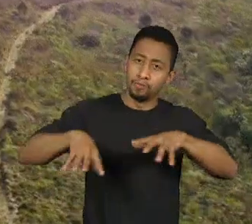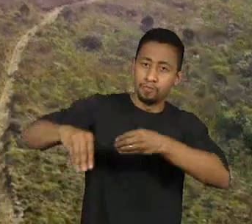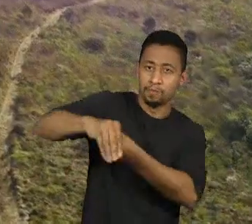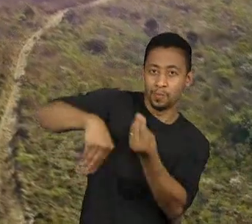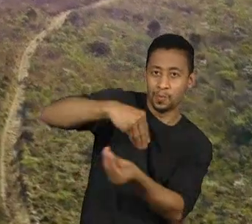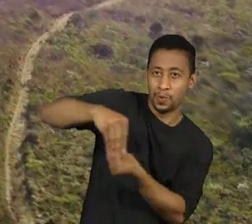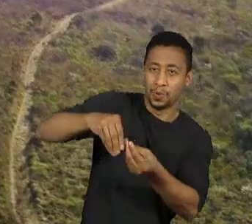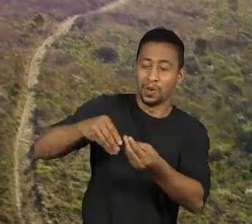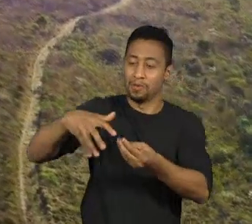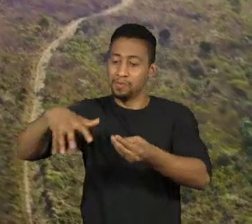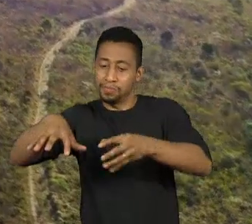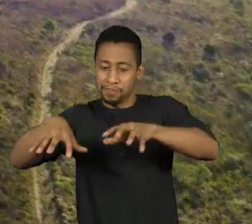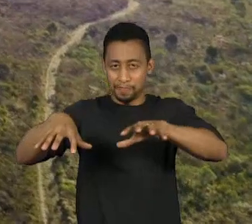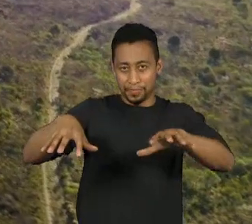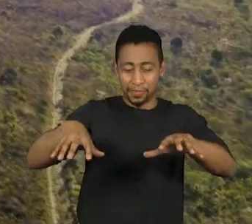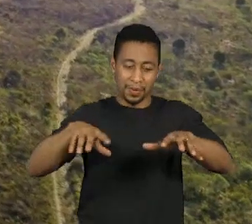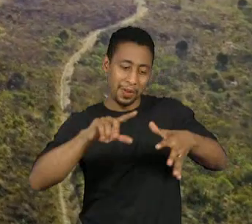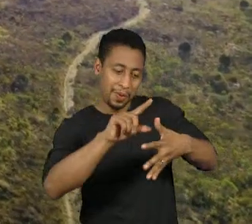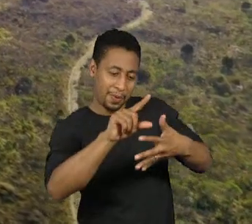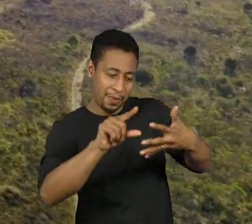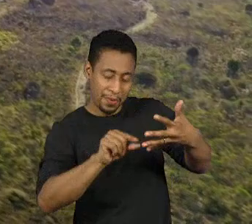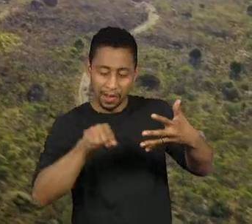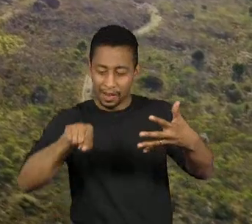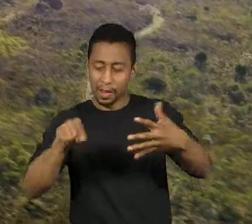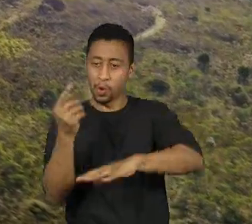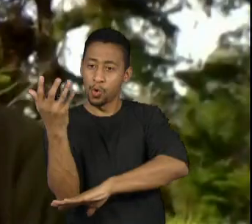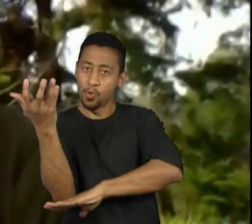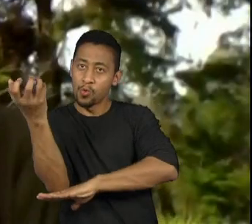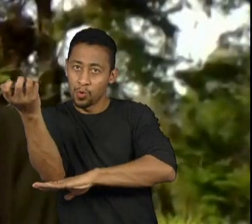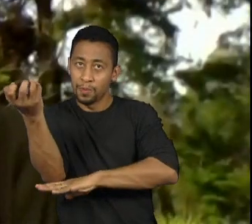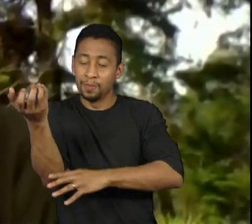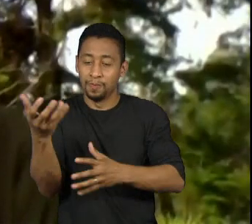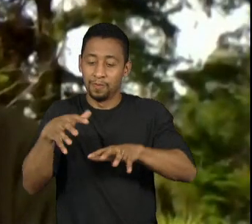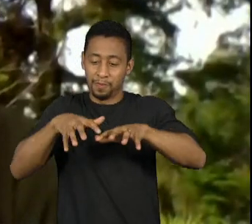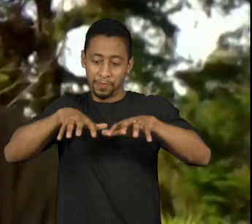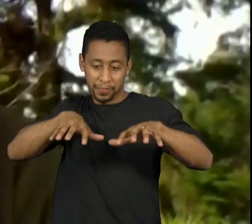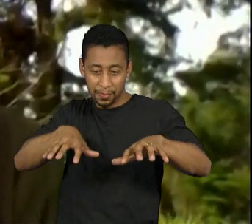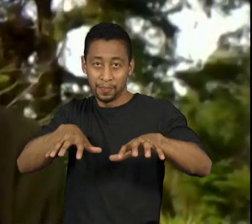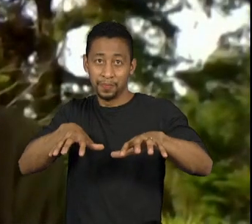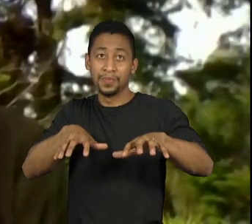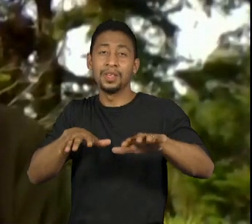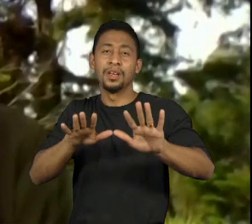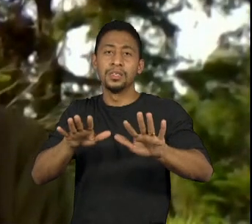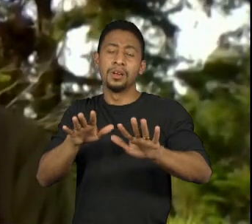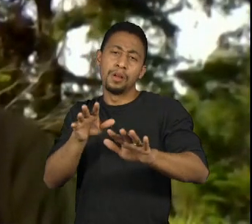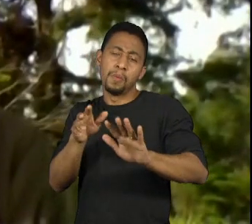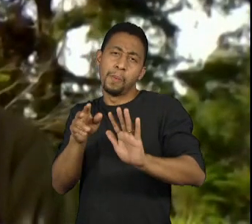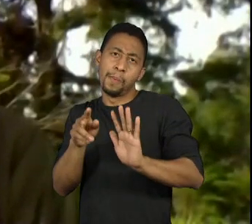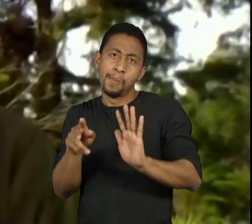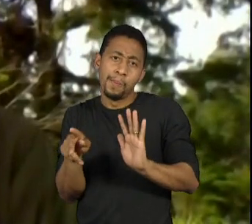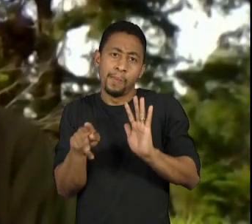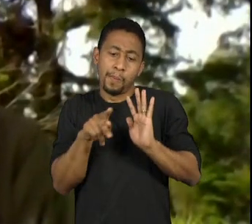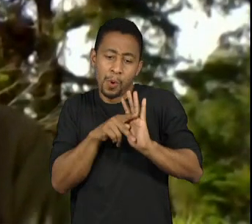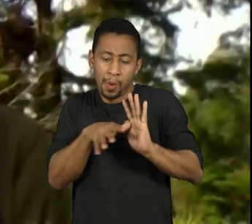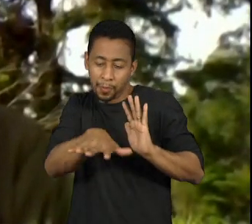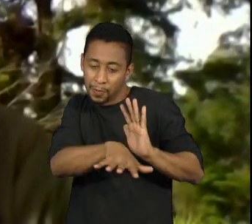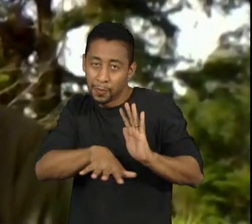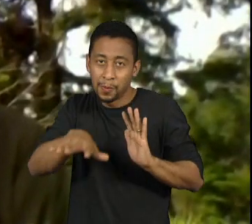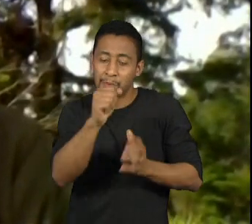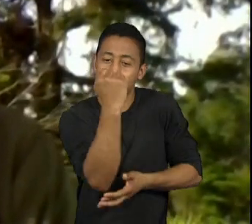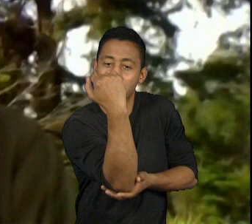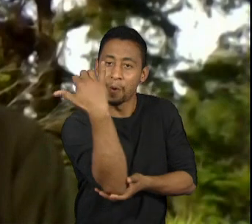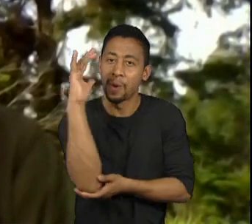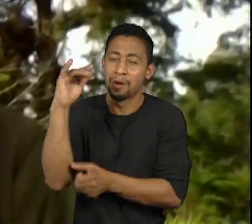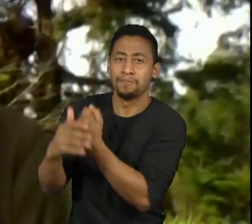início do Cerrado. Além disso, nós temos como principal tipologia vegetal os campos rupestres, que são